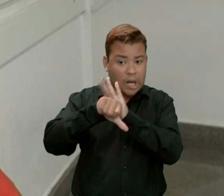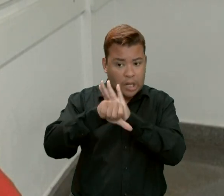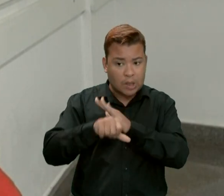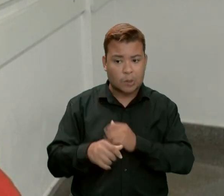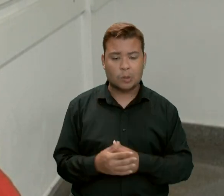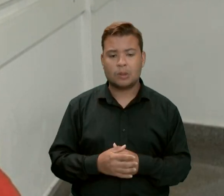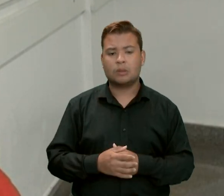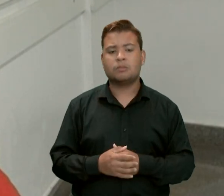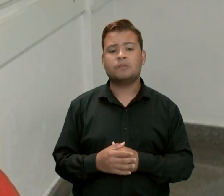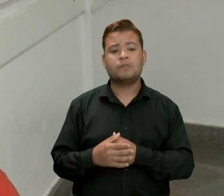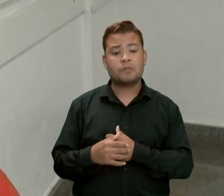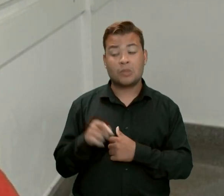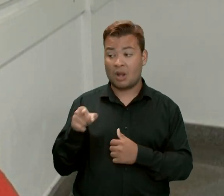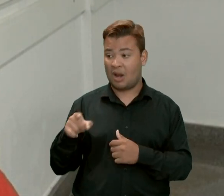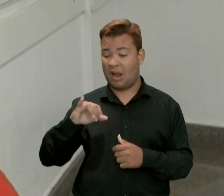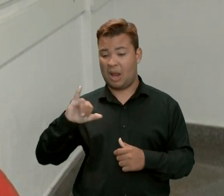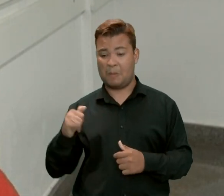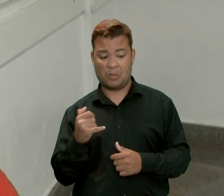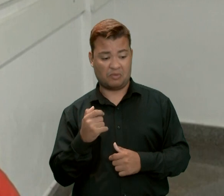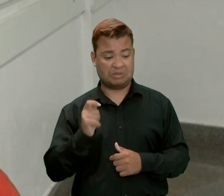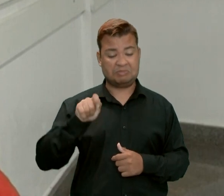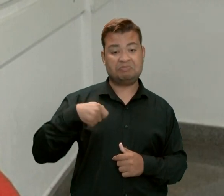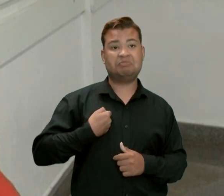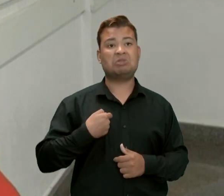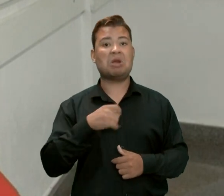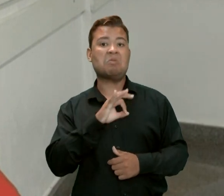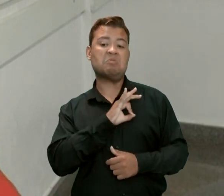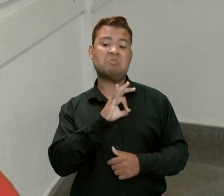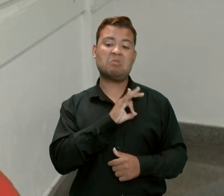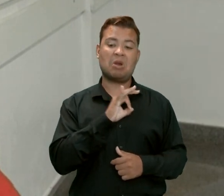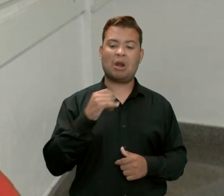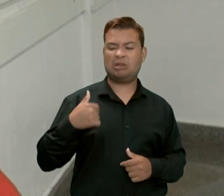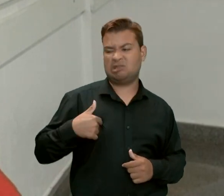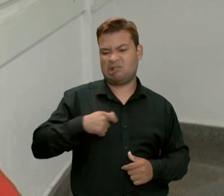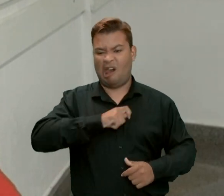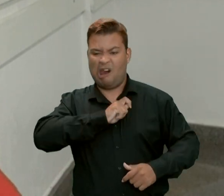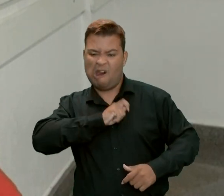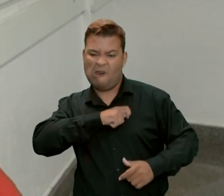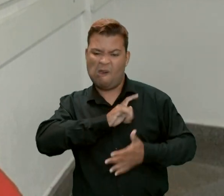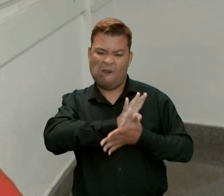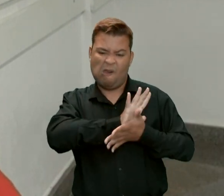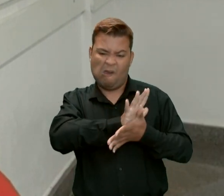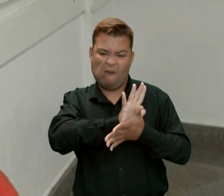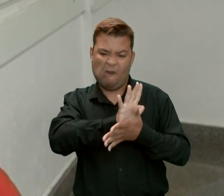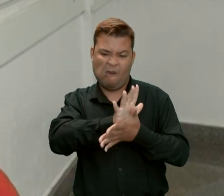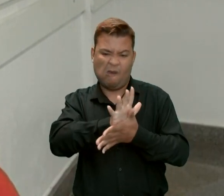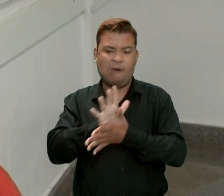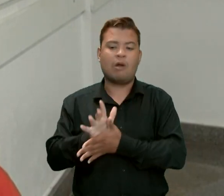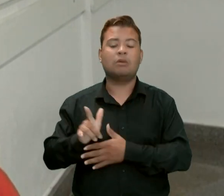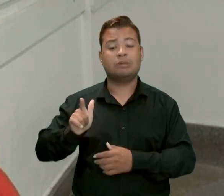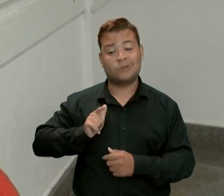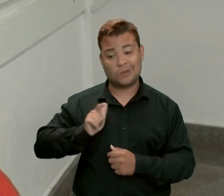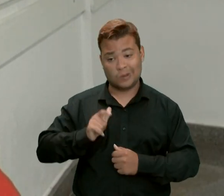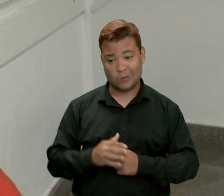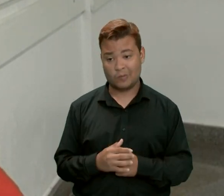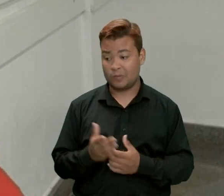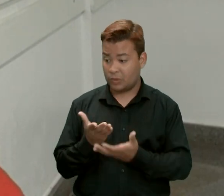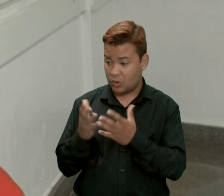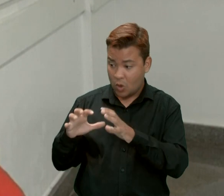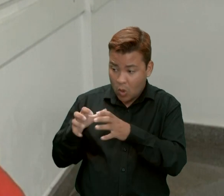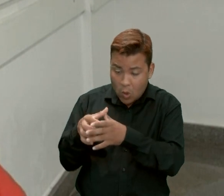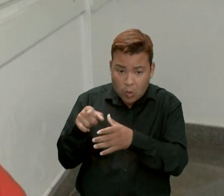que utilizam a instituição para fazer prevalecer a maldade, a perversidade, e esse grupo precisa